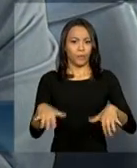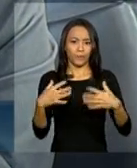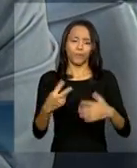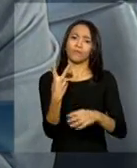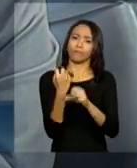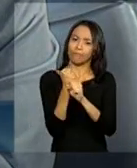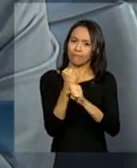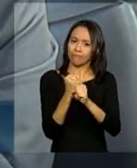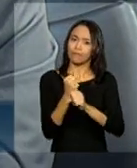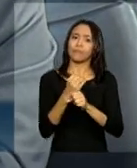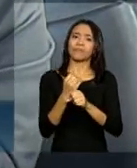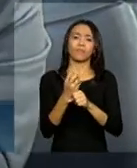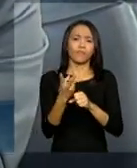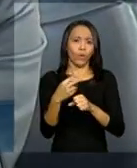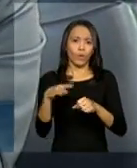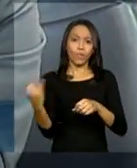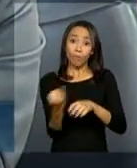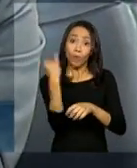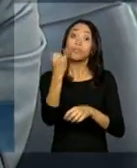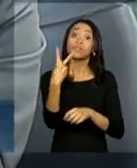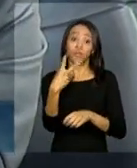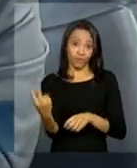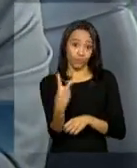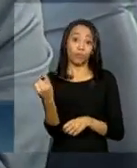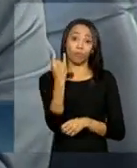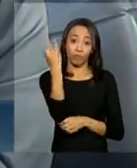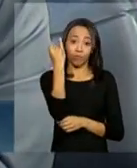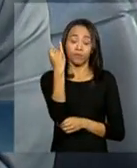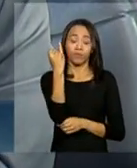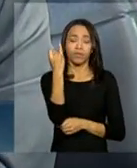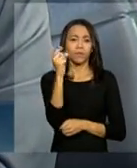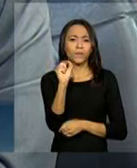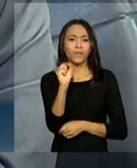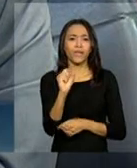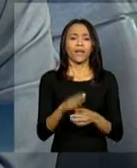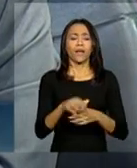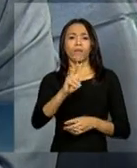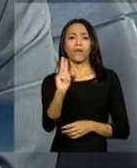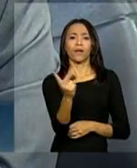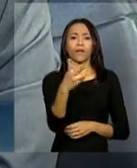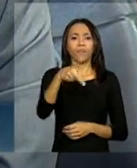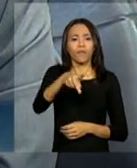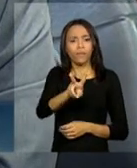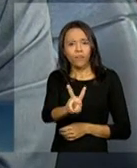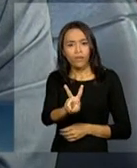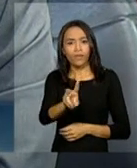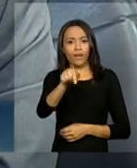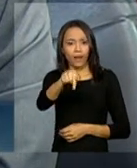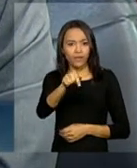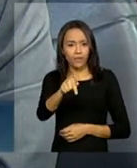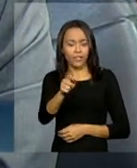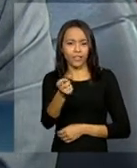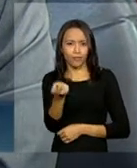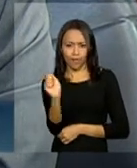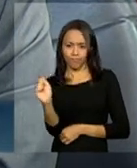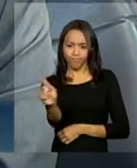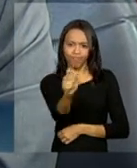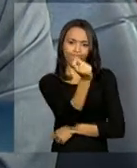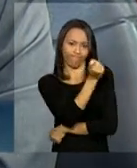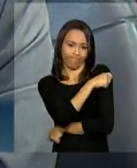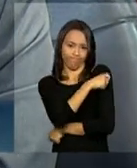Acho que o o Marco fundamental da da introdução da da HPV aqui na nossa população nas